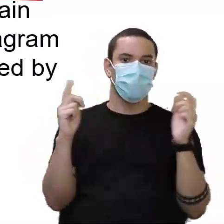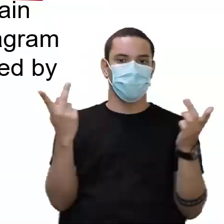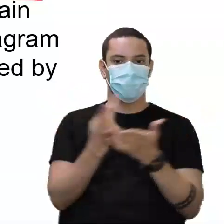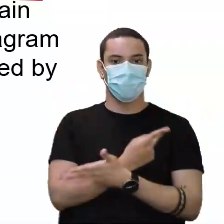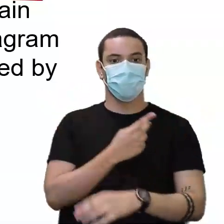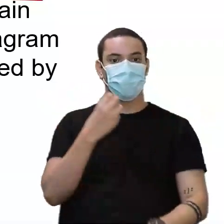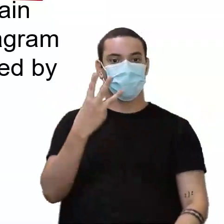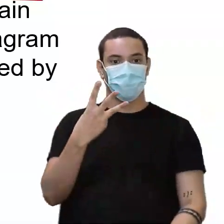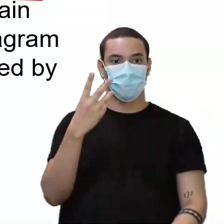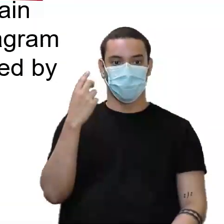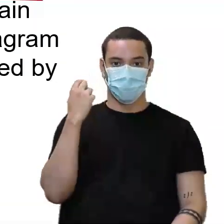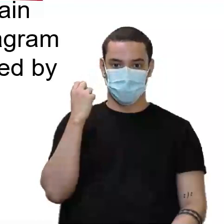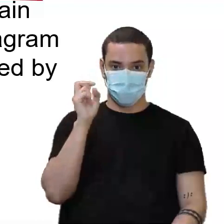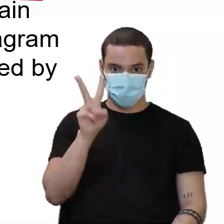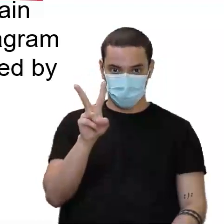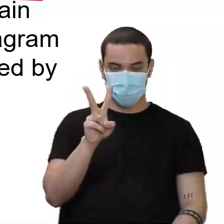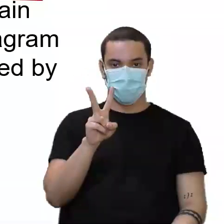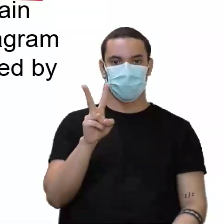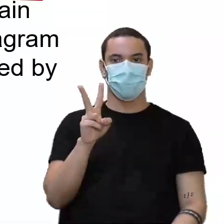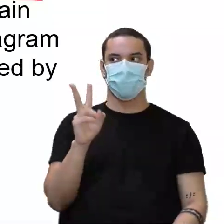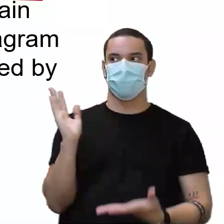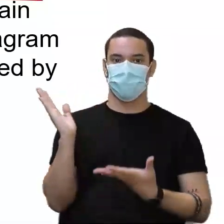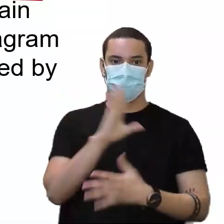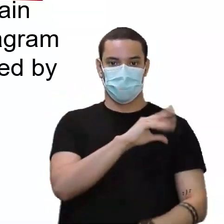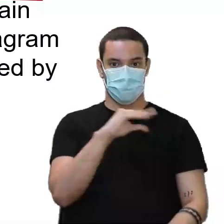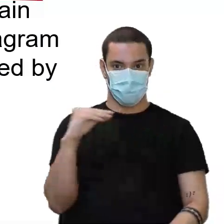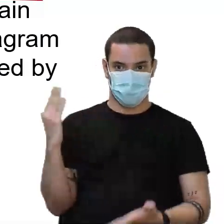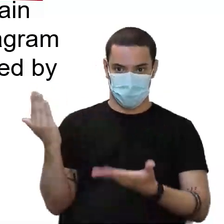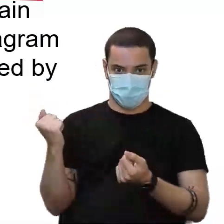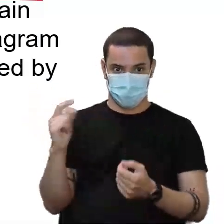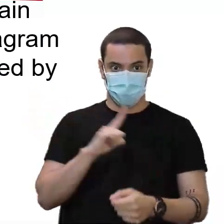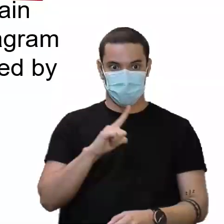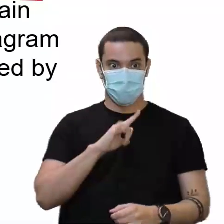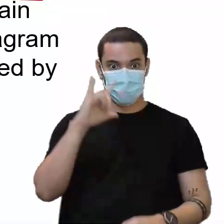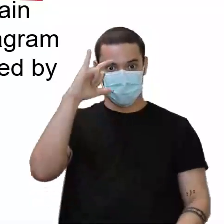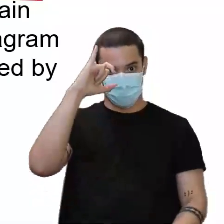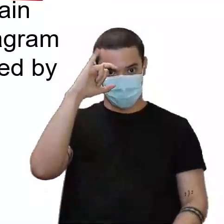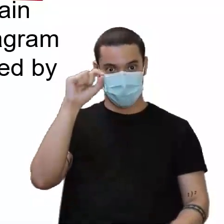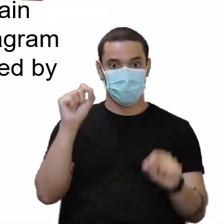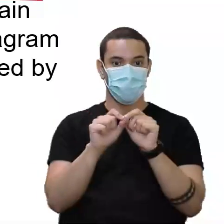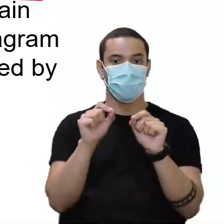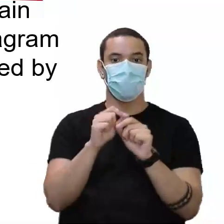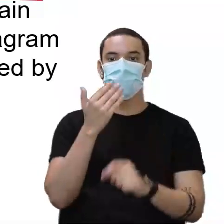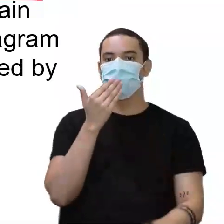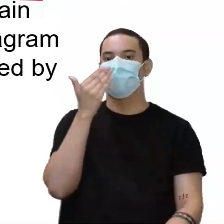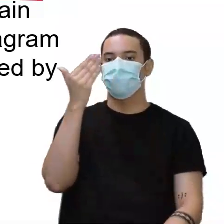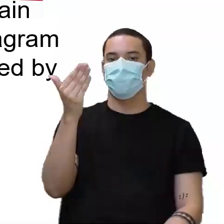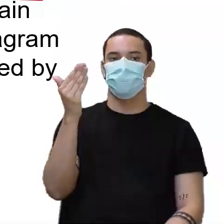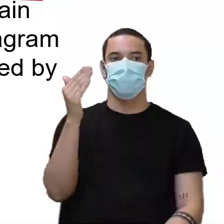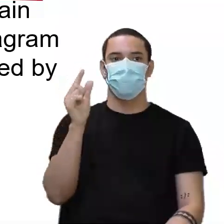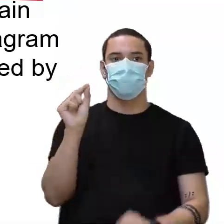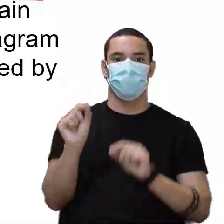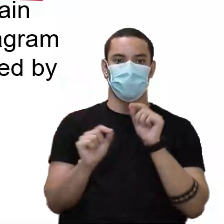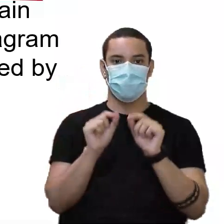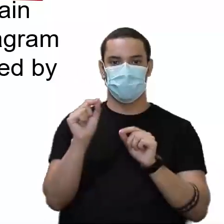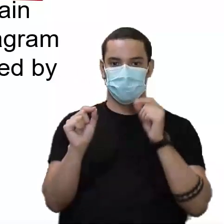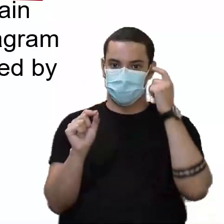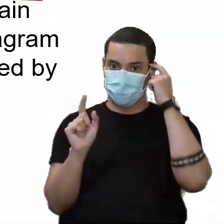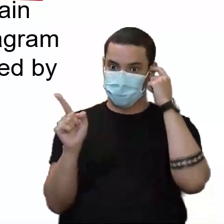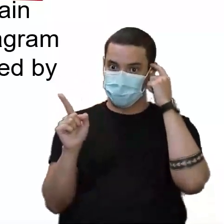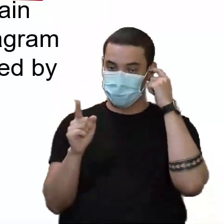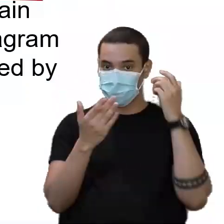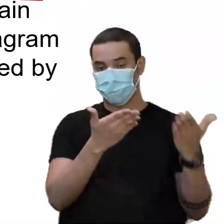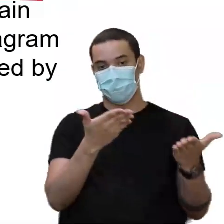32 adolescentes que tinham contas no Instagram foram pedidos para eles fazerem o quê? Foram convidados